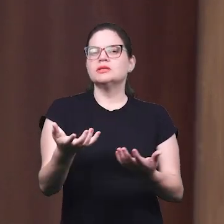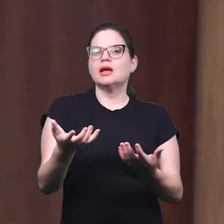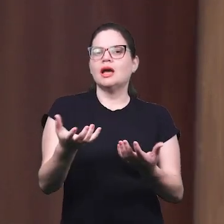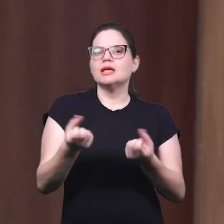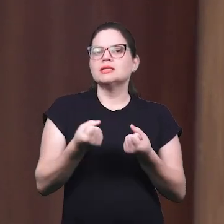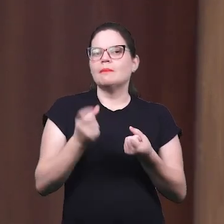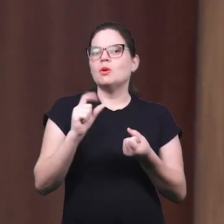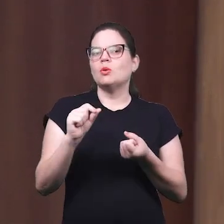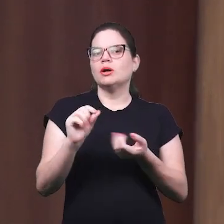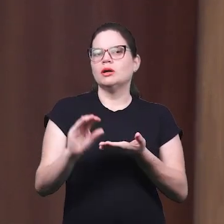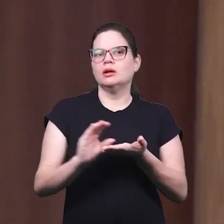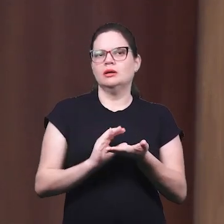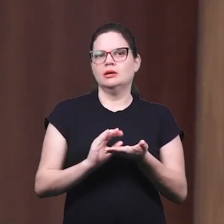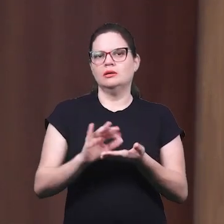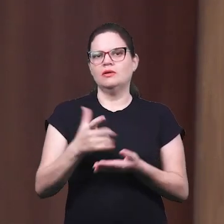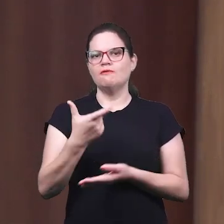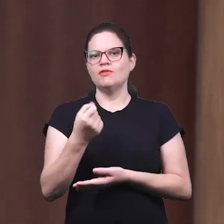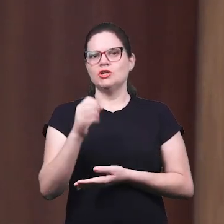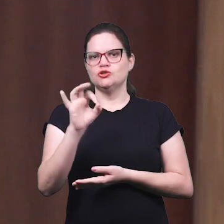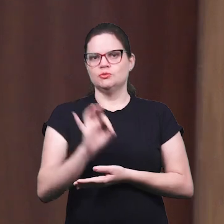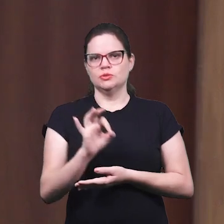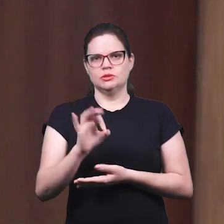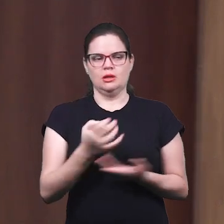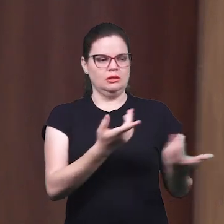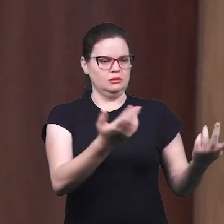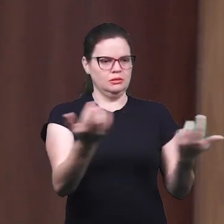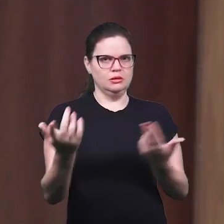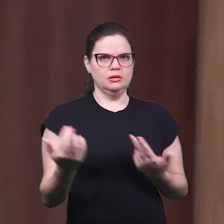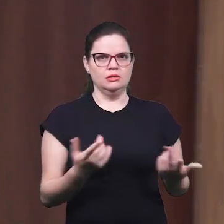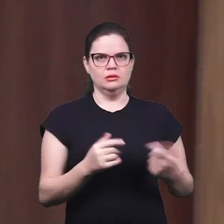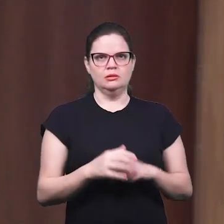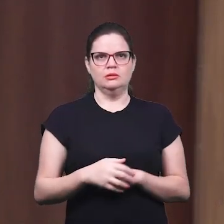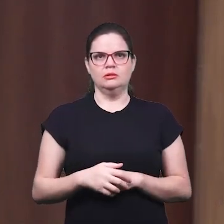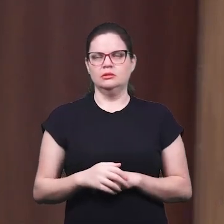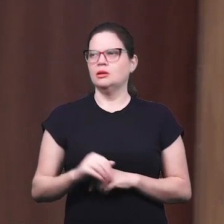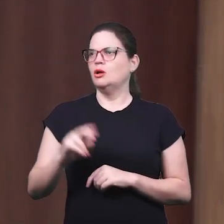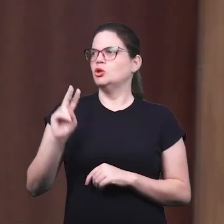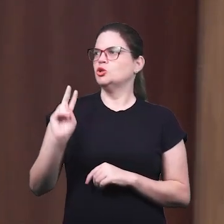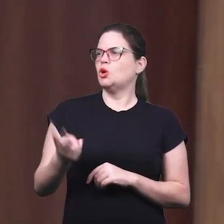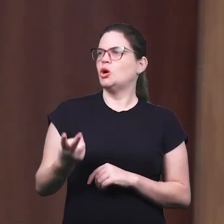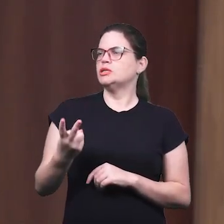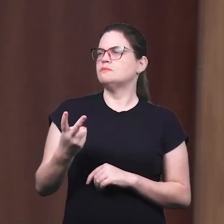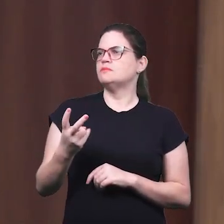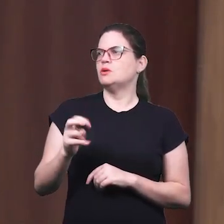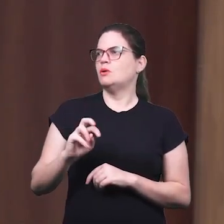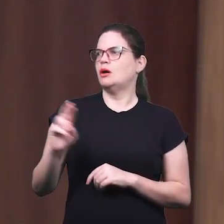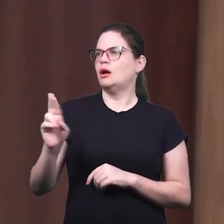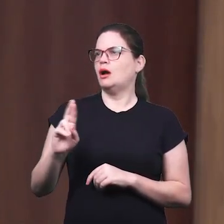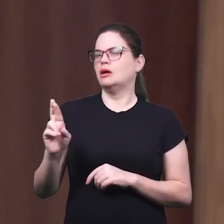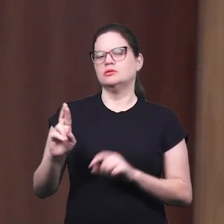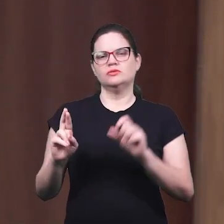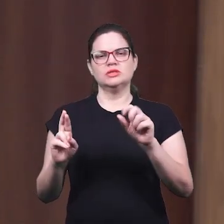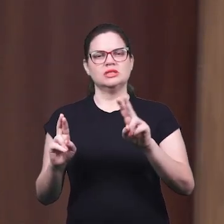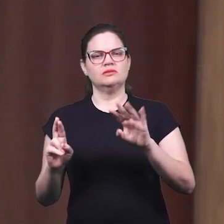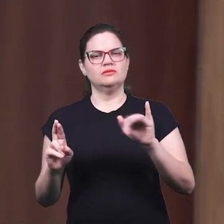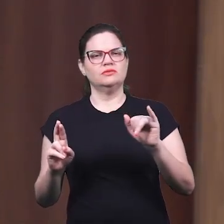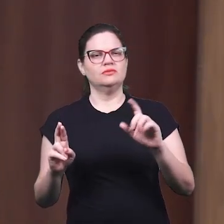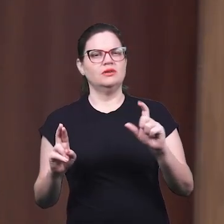nesse negócio aí? Eu ganho 20%, como todo mundo. Então de 2.000 você ia